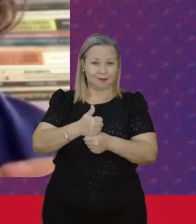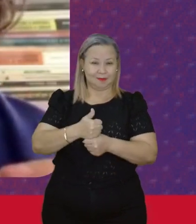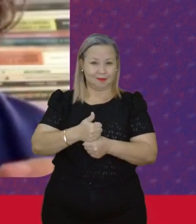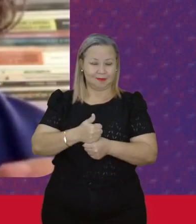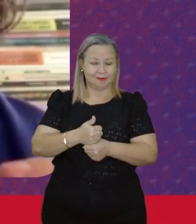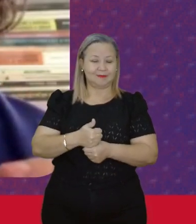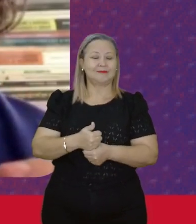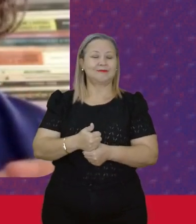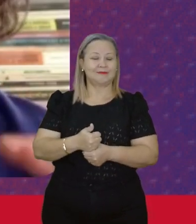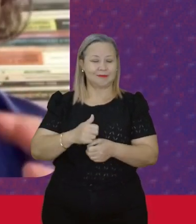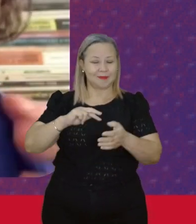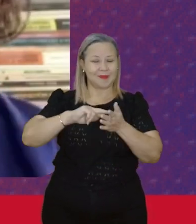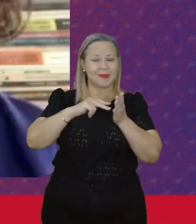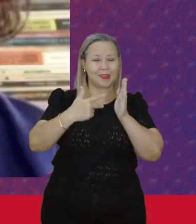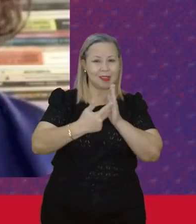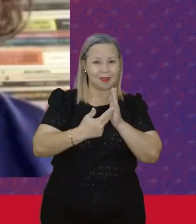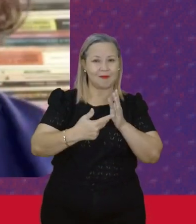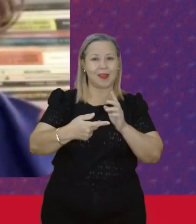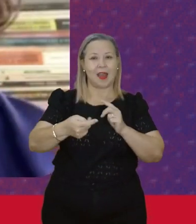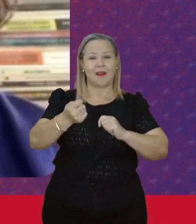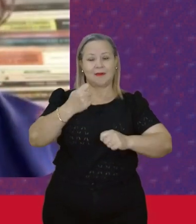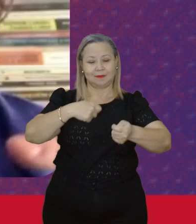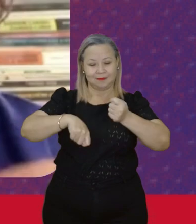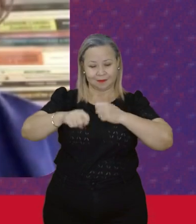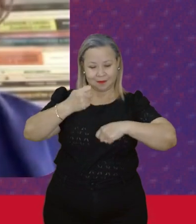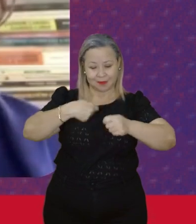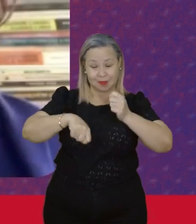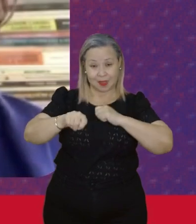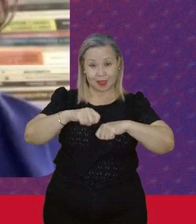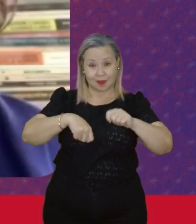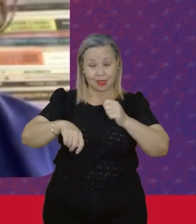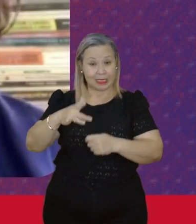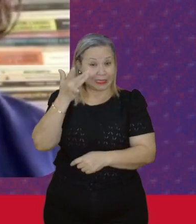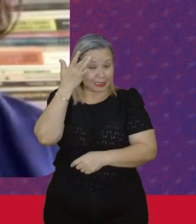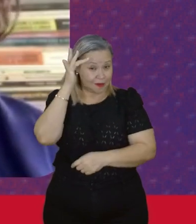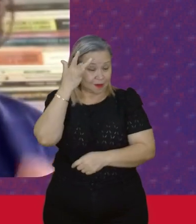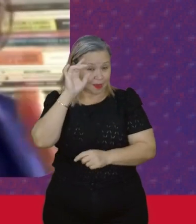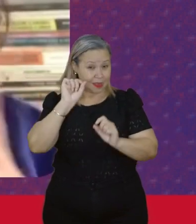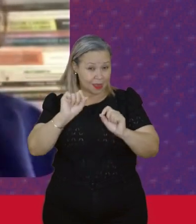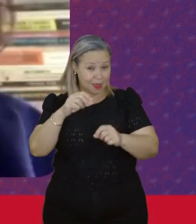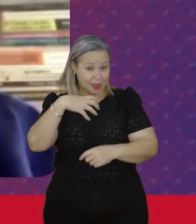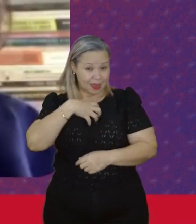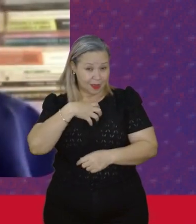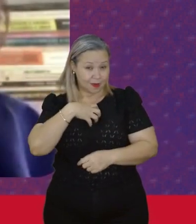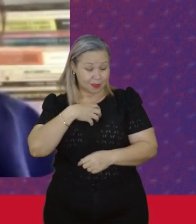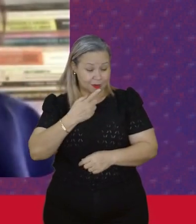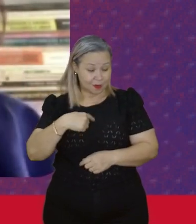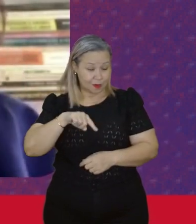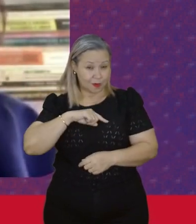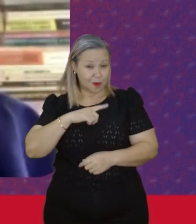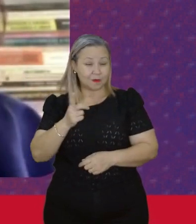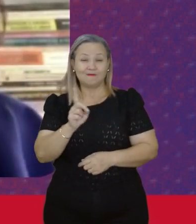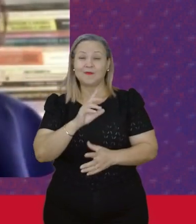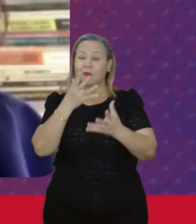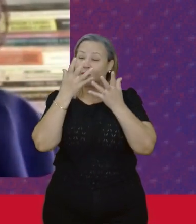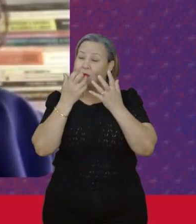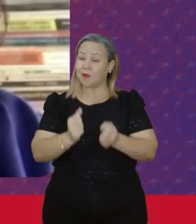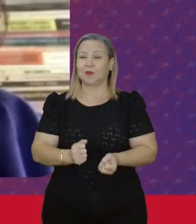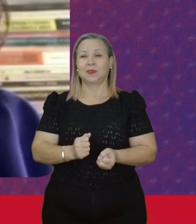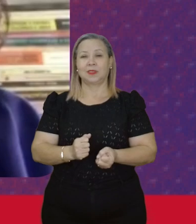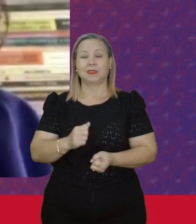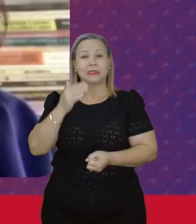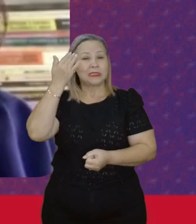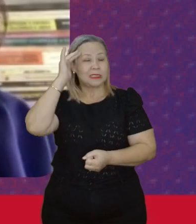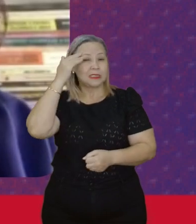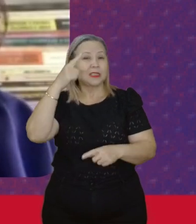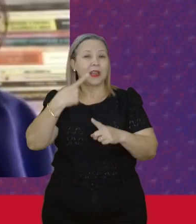mercadoria. Se nós não entendemos esta condição, nós não conseguimos entender por